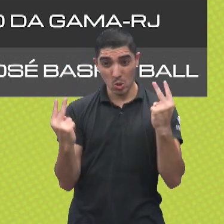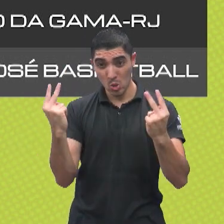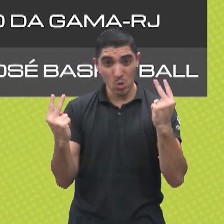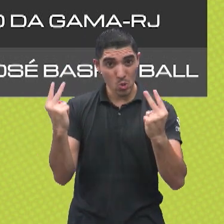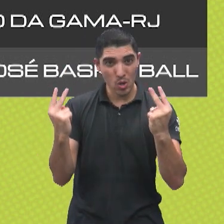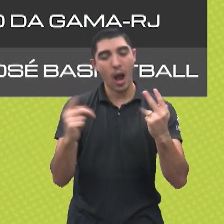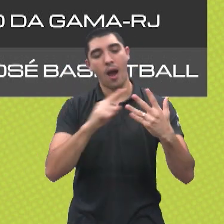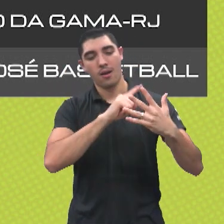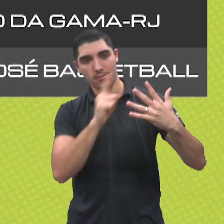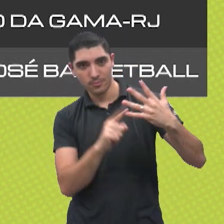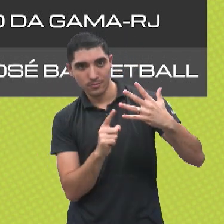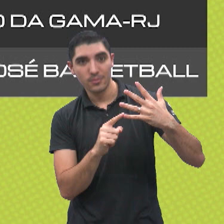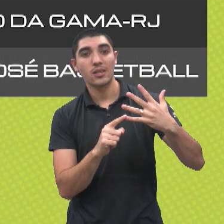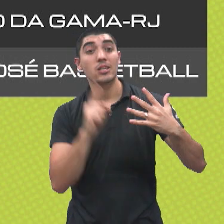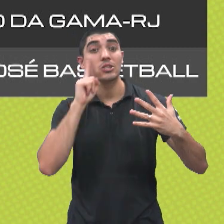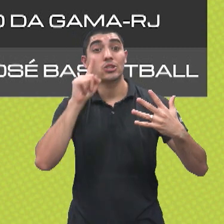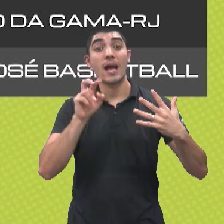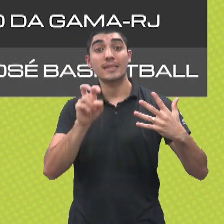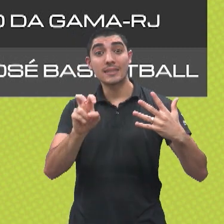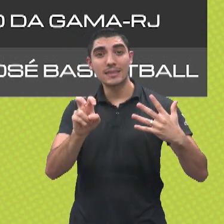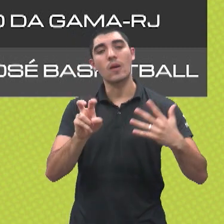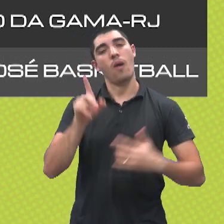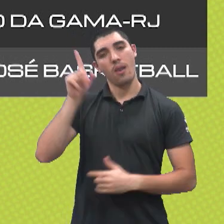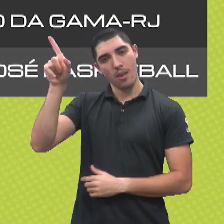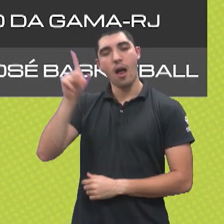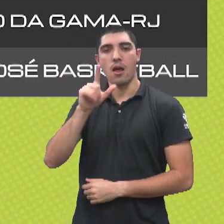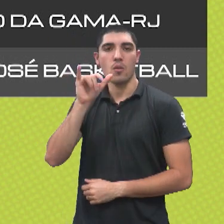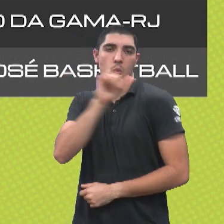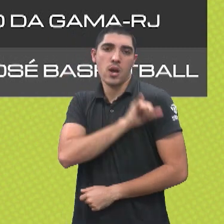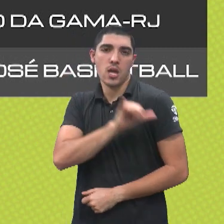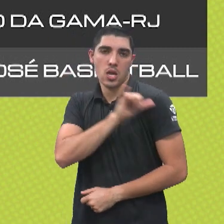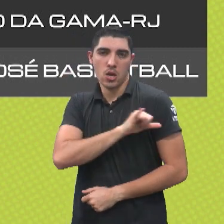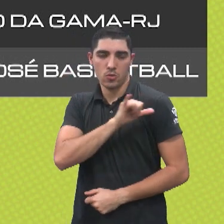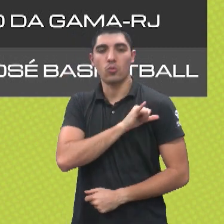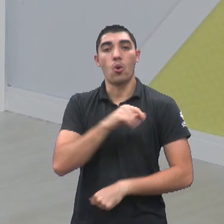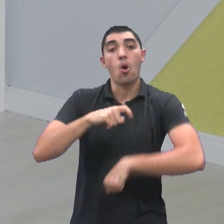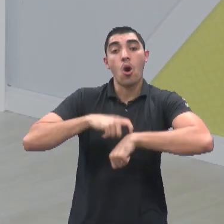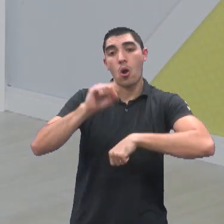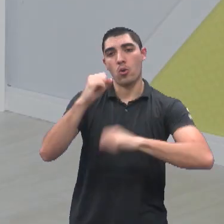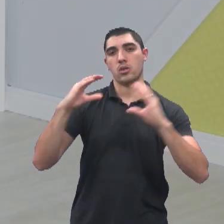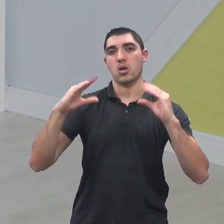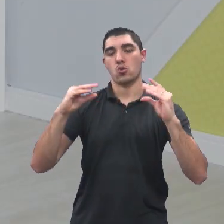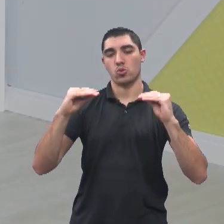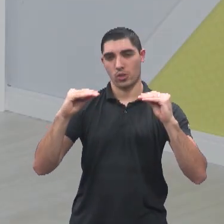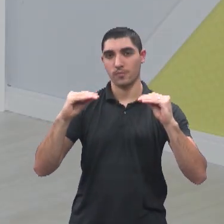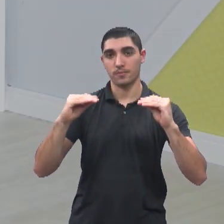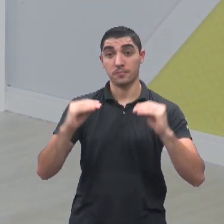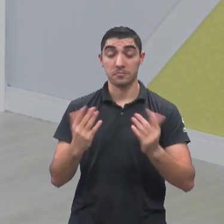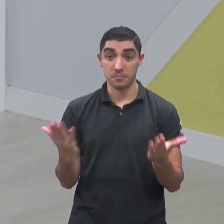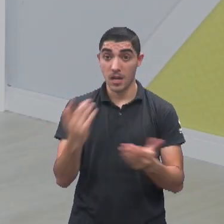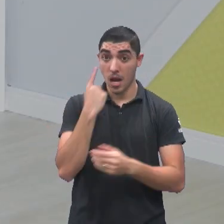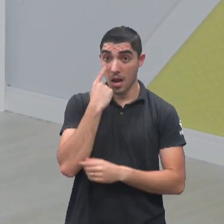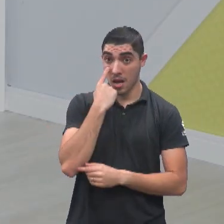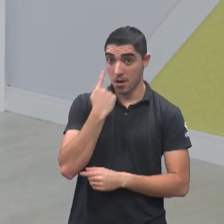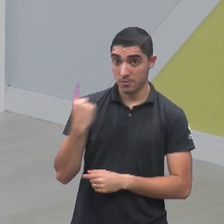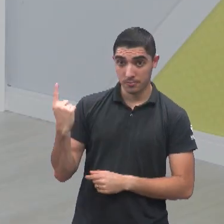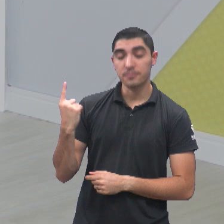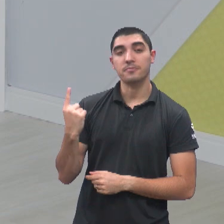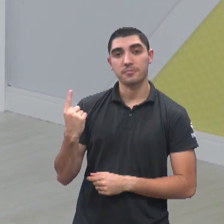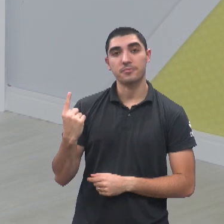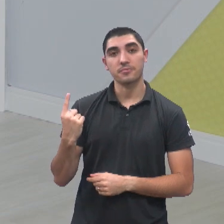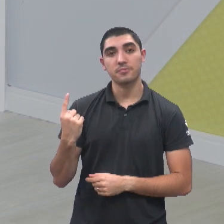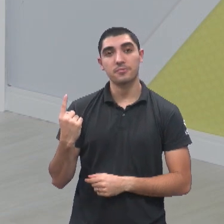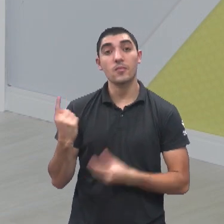lado, a decisão será no dia 5, novamente em São Januário, 20 horas, lá no Rio de Janeiro. Vamos ver como é que tá